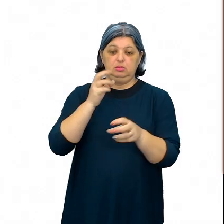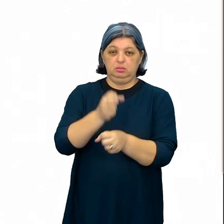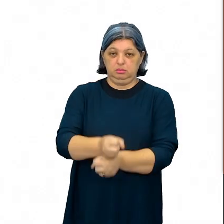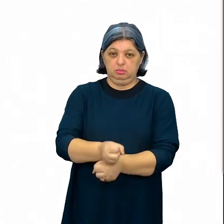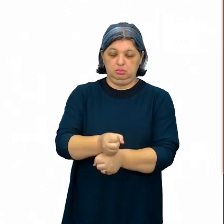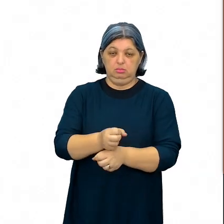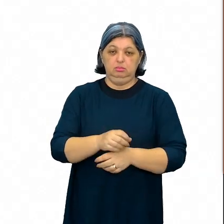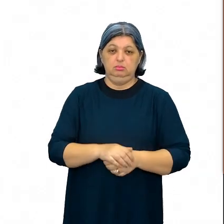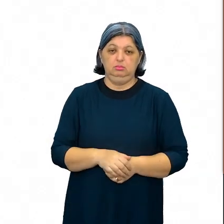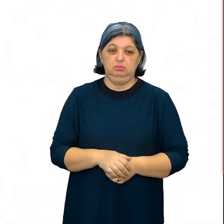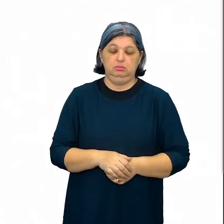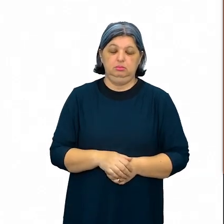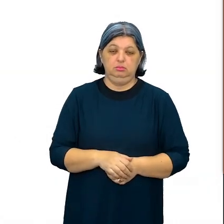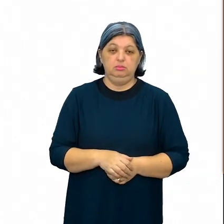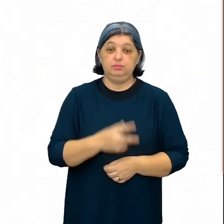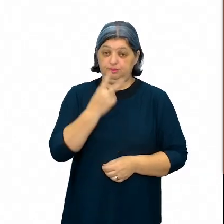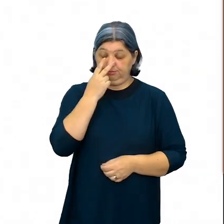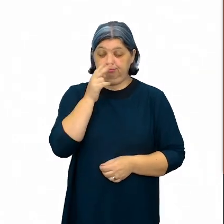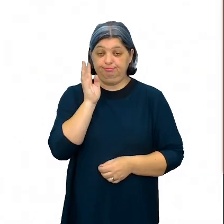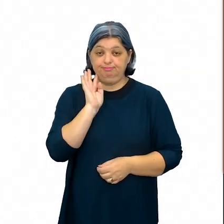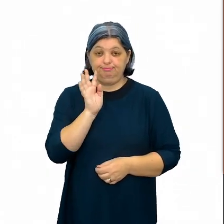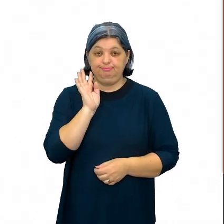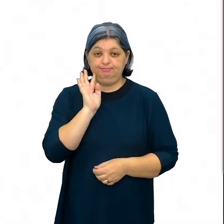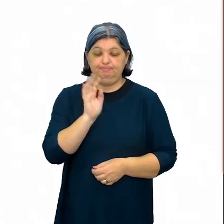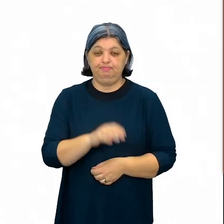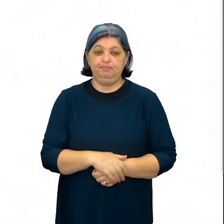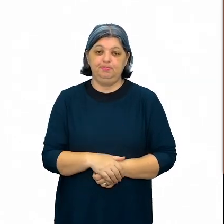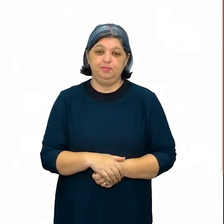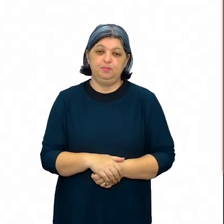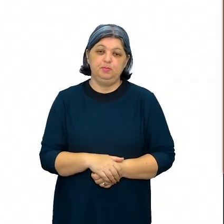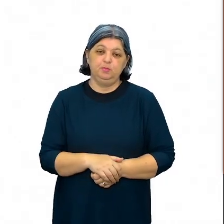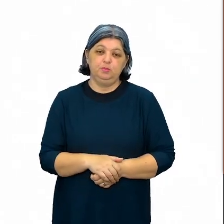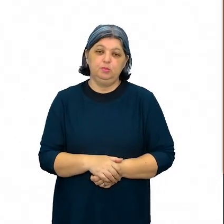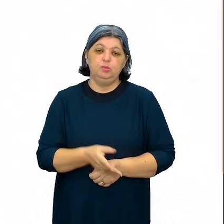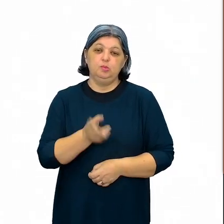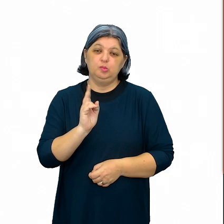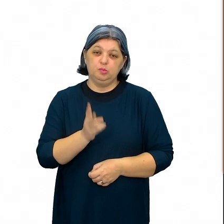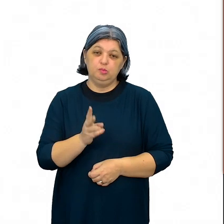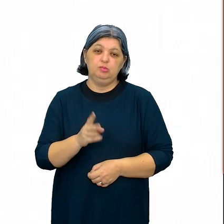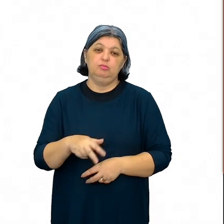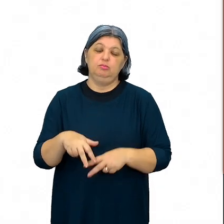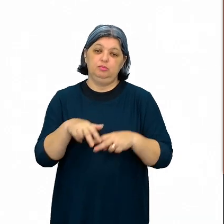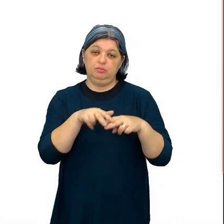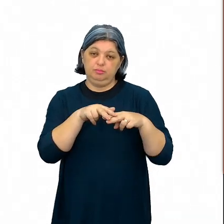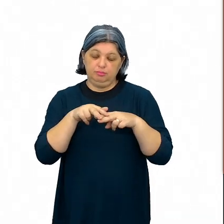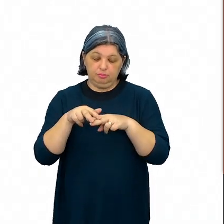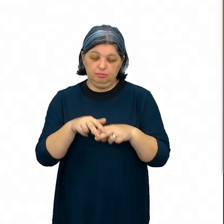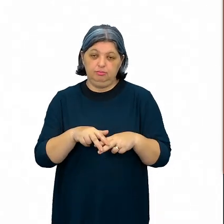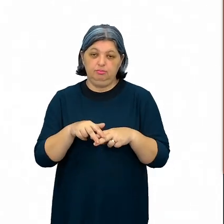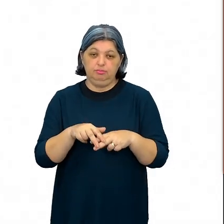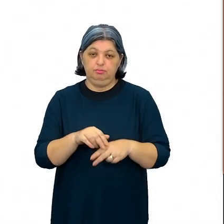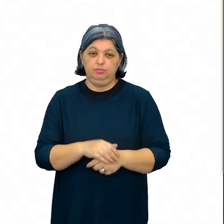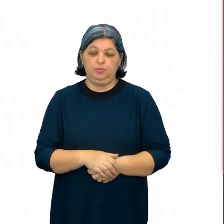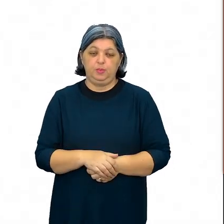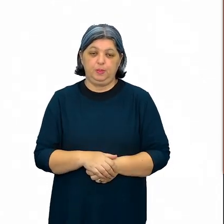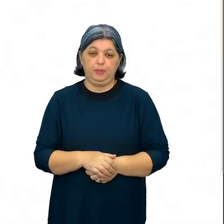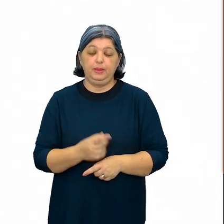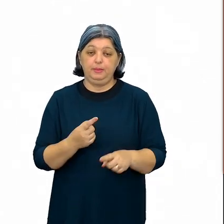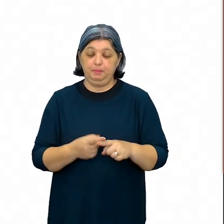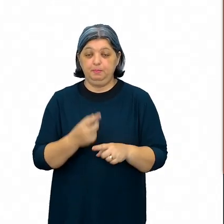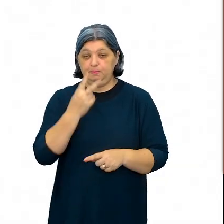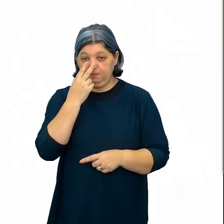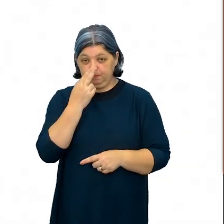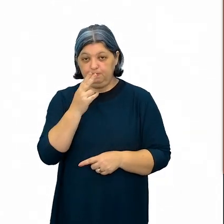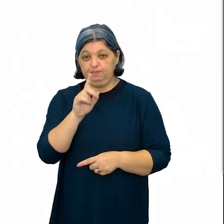esse eu acho que é muito muito bacana da gente sempre tá revisitando né porque eu acho que faz